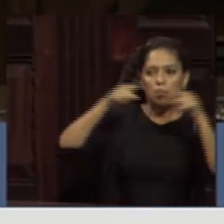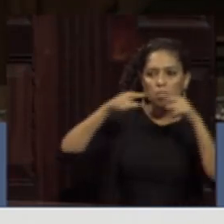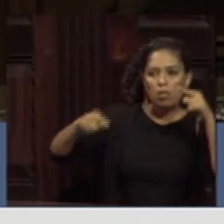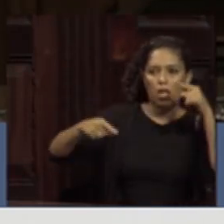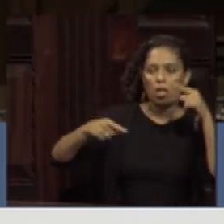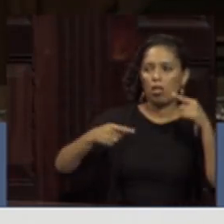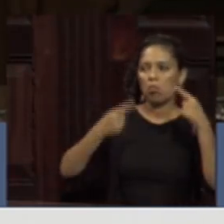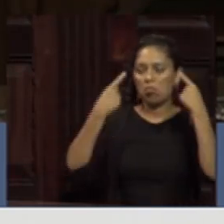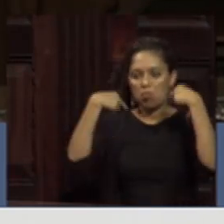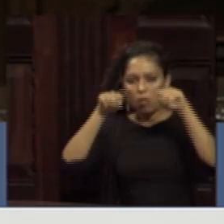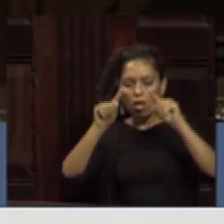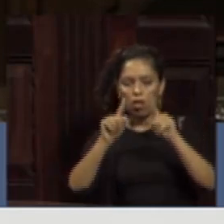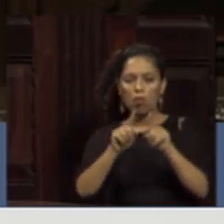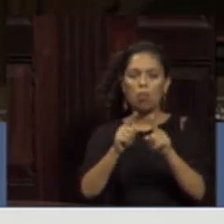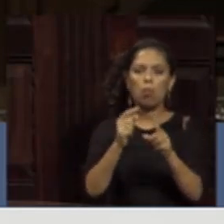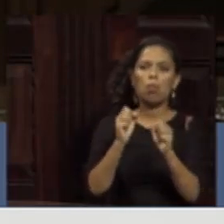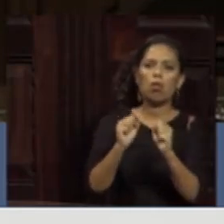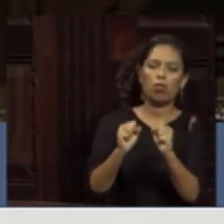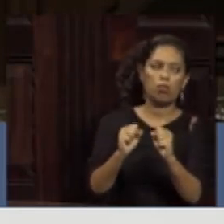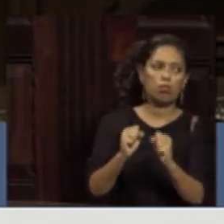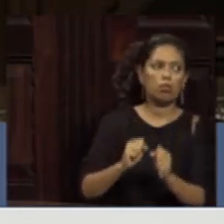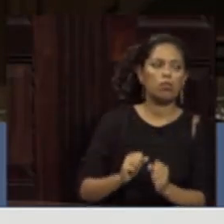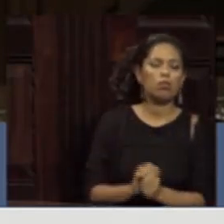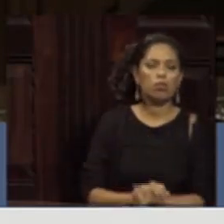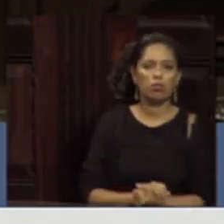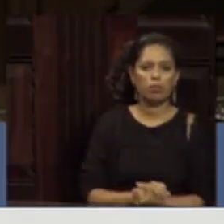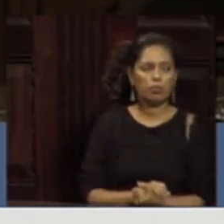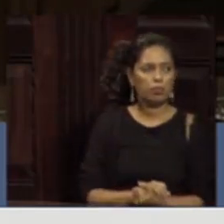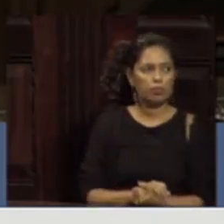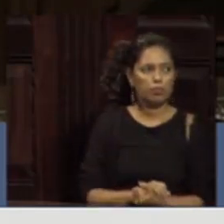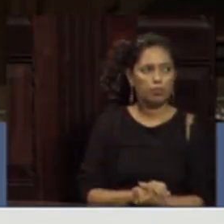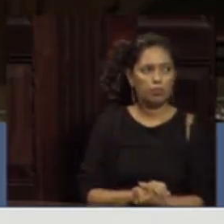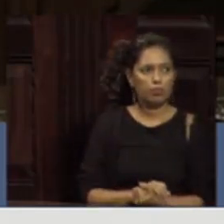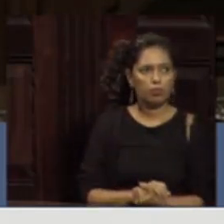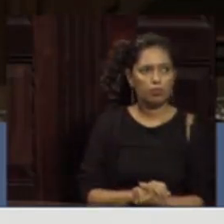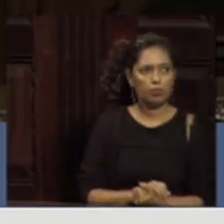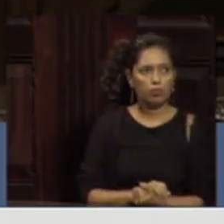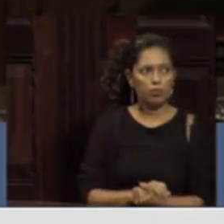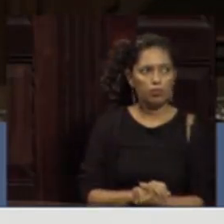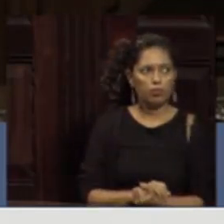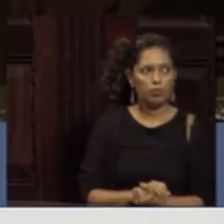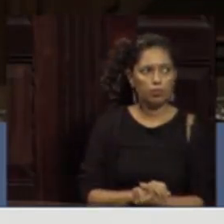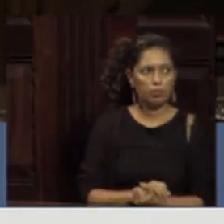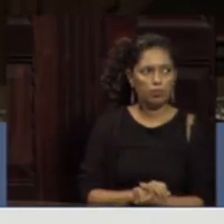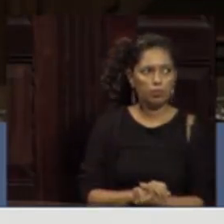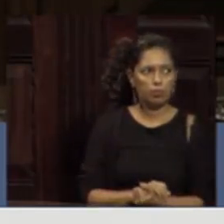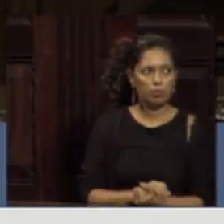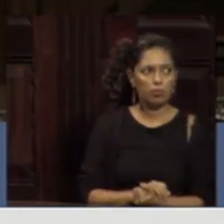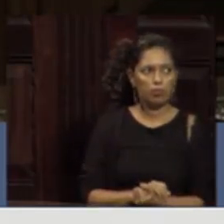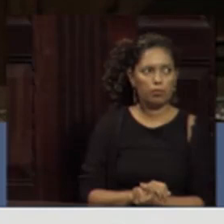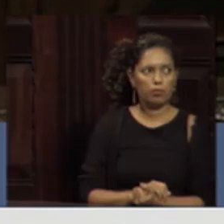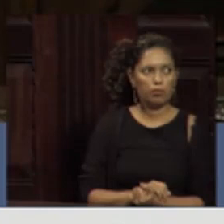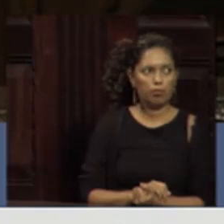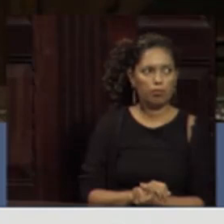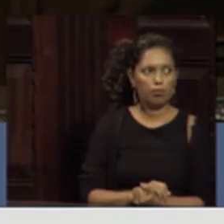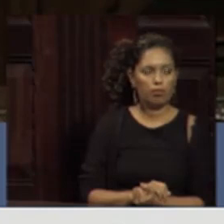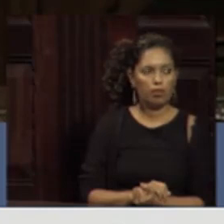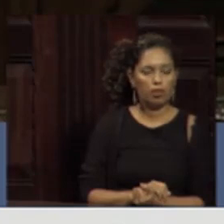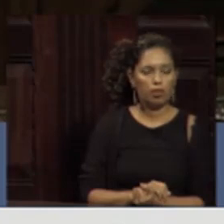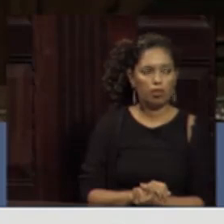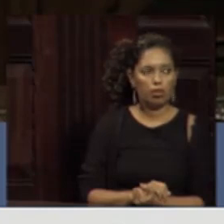similares. Ainda há pouco também li que um determinado pré-candidato a governador, e vou concluir, senhora